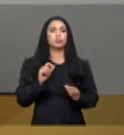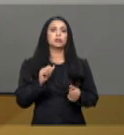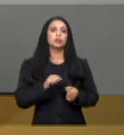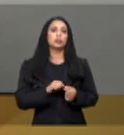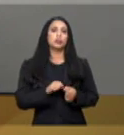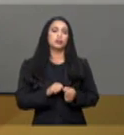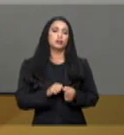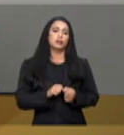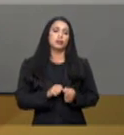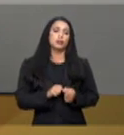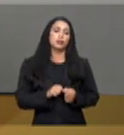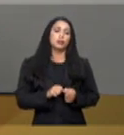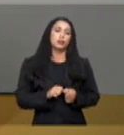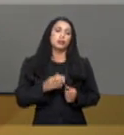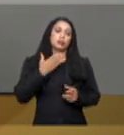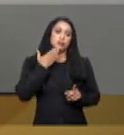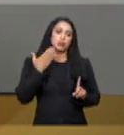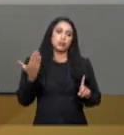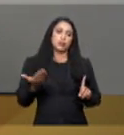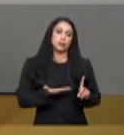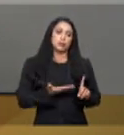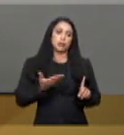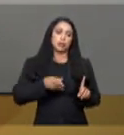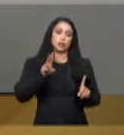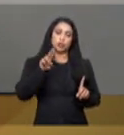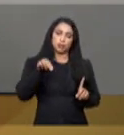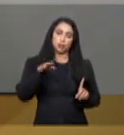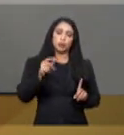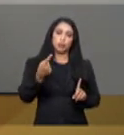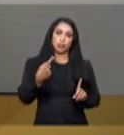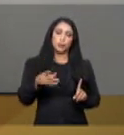pela embargante. Em